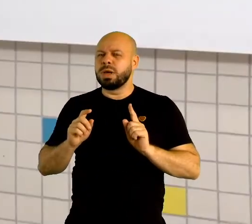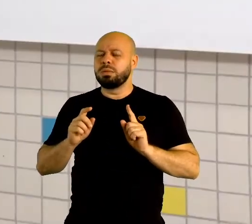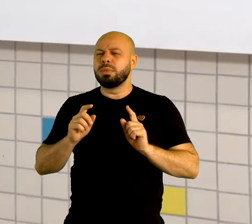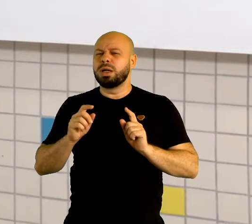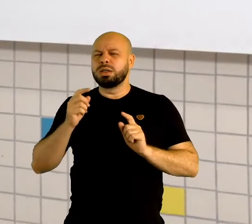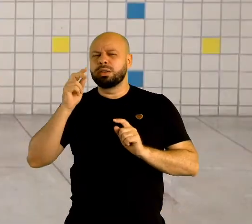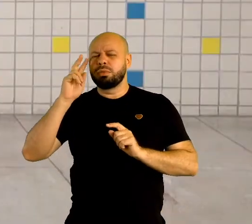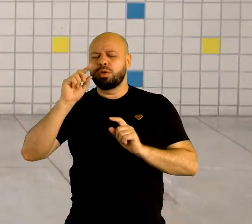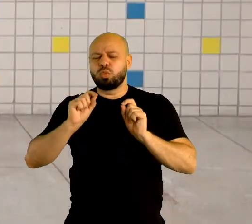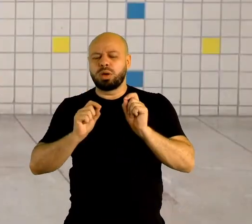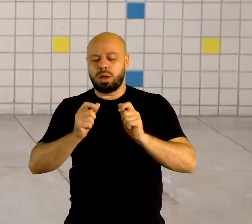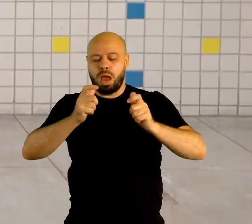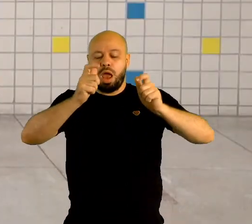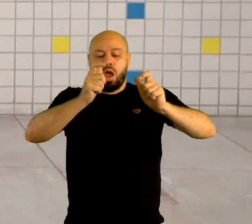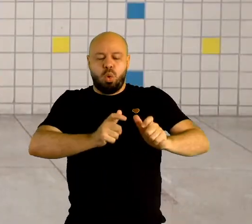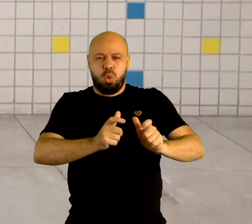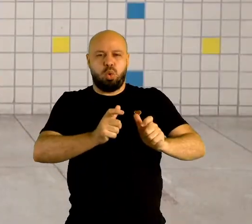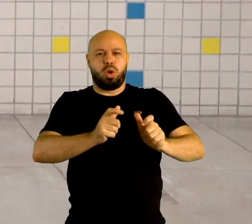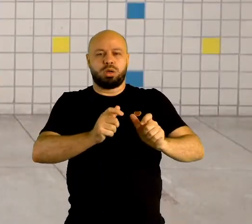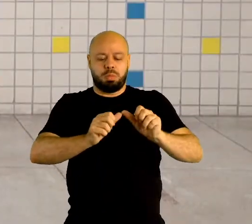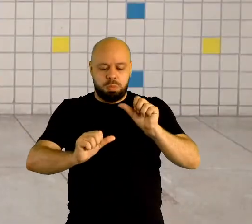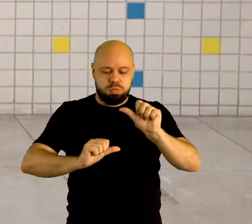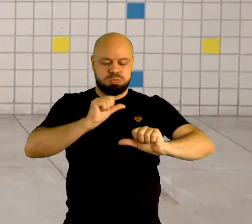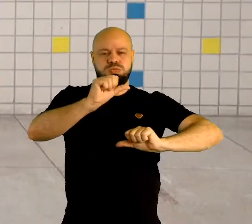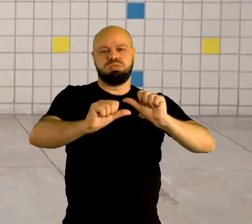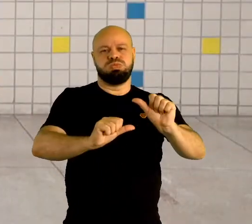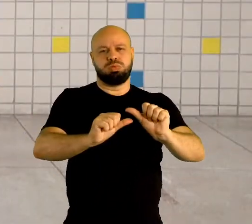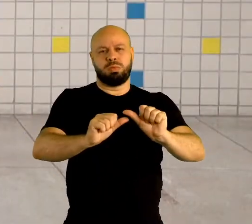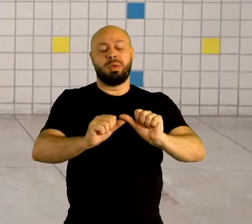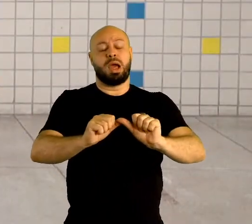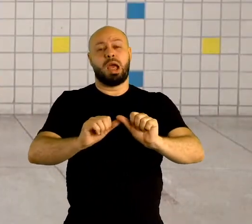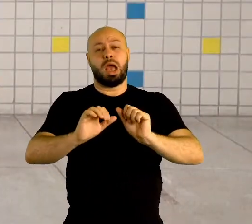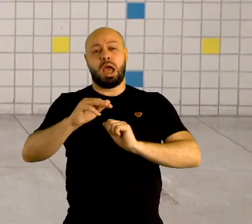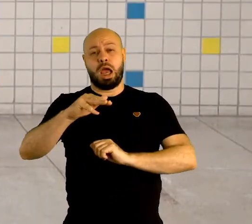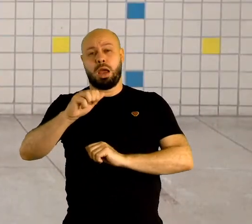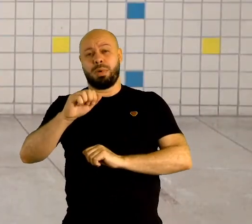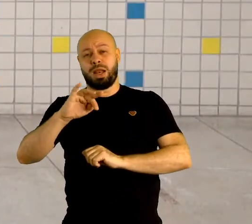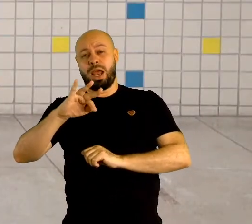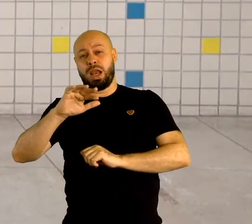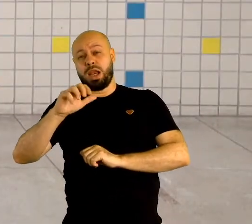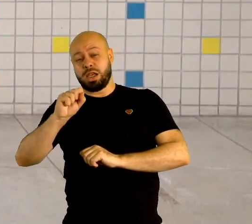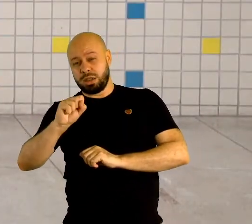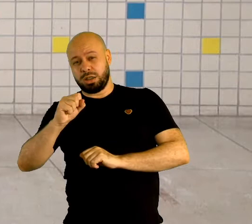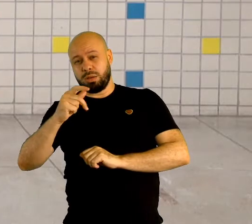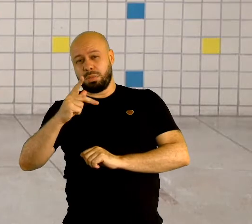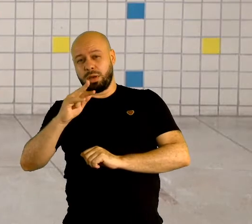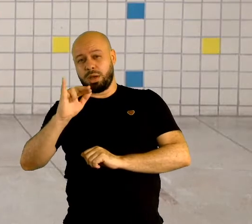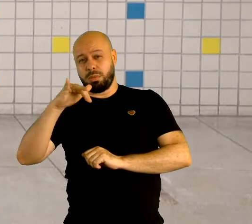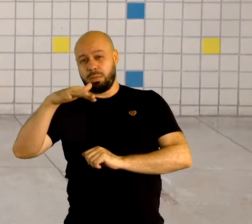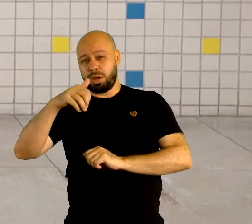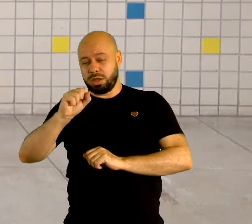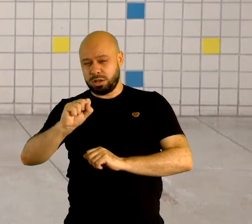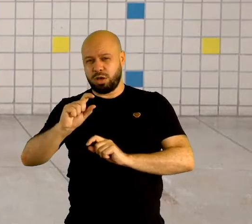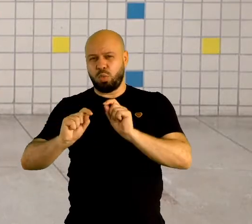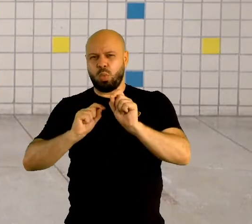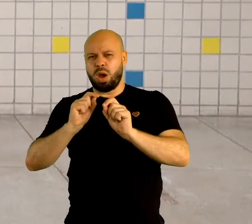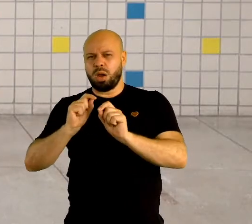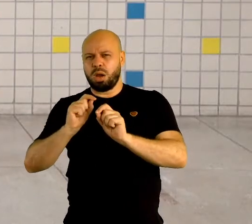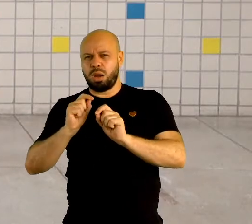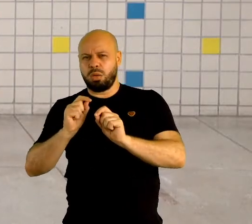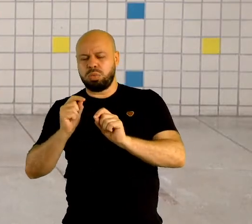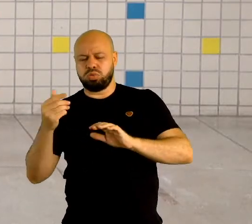onde ocorre, não é, a transformação de matérias-primas dos produtos que nós utilizamos aí no nosso dia a dia,